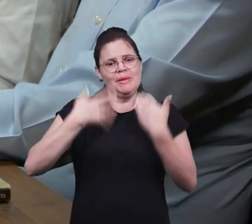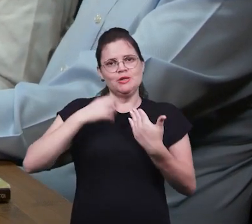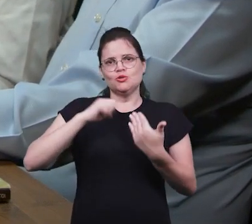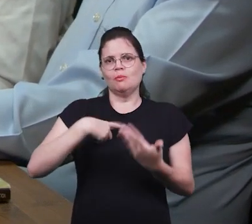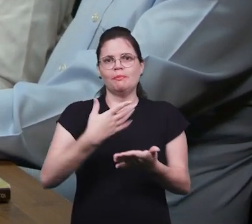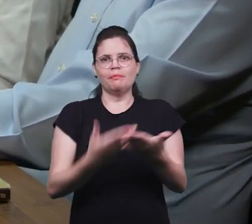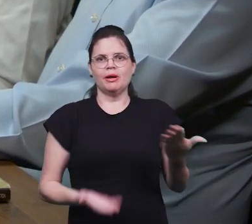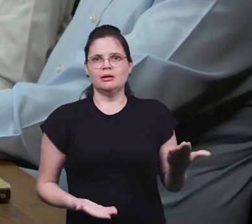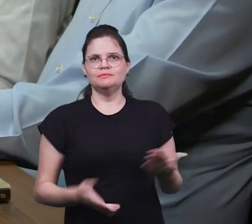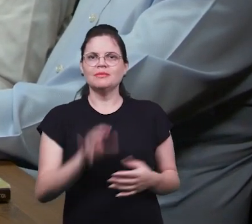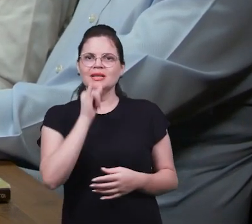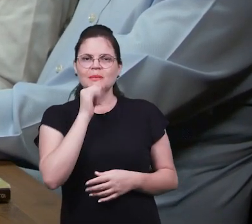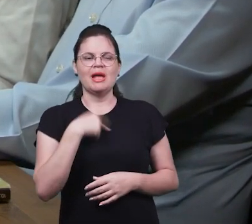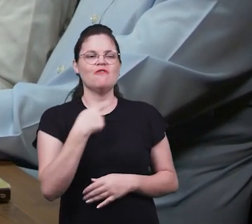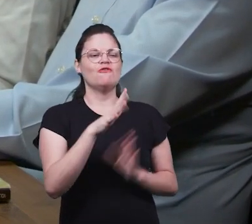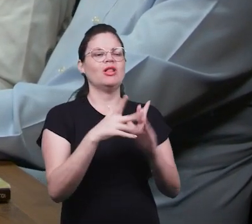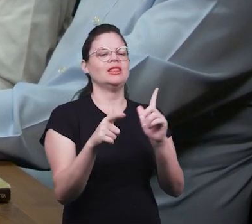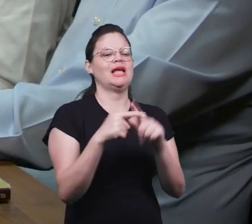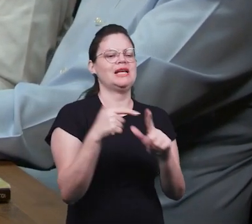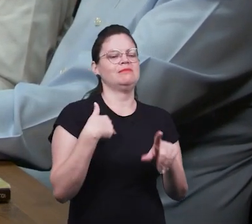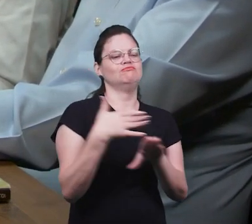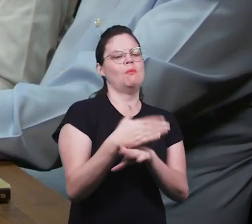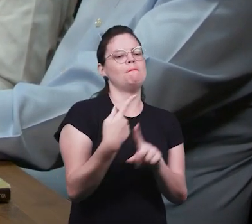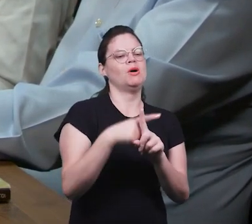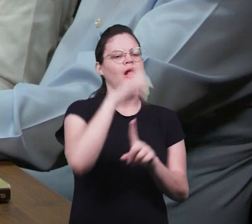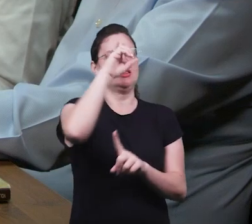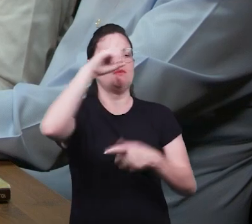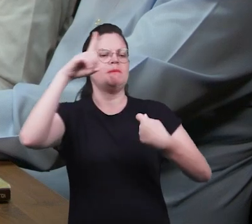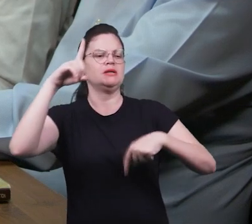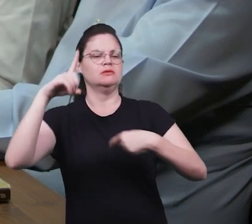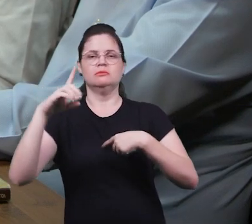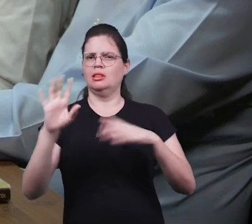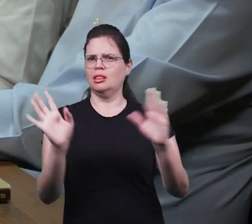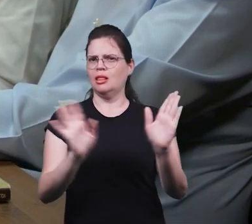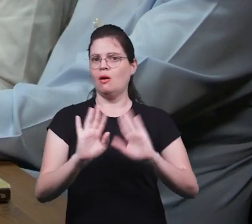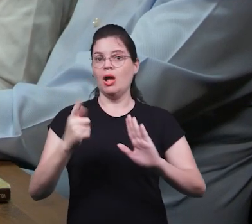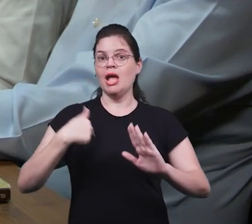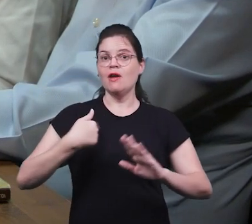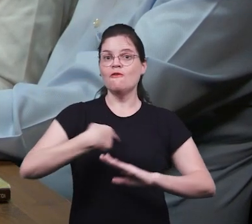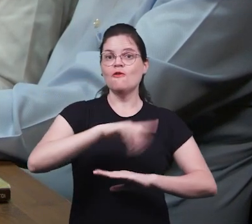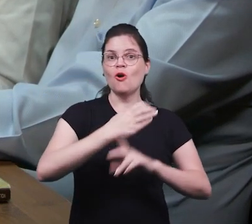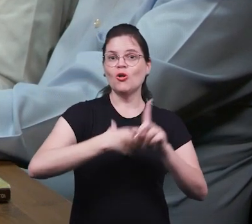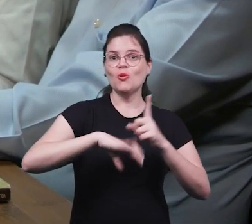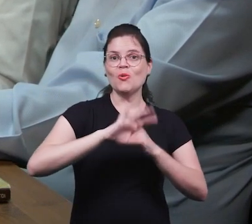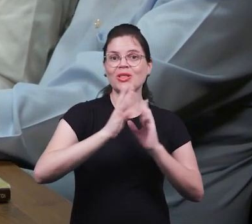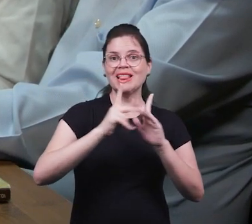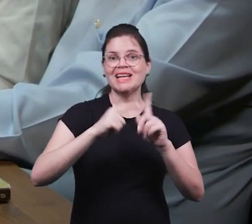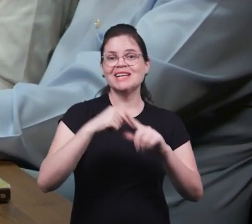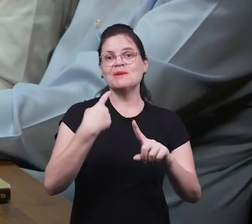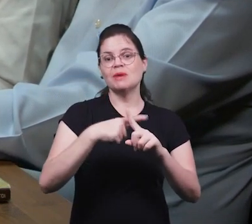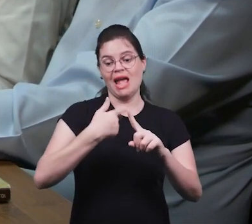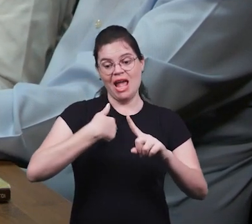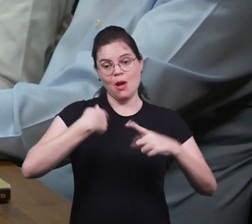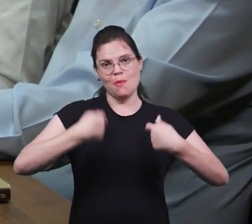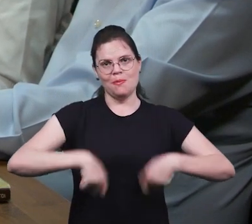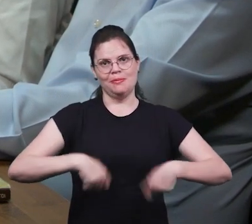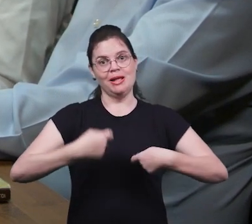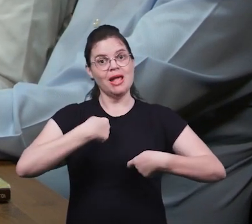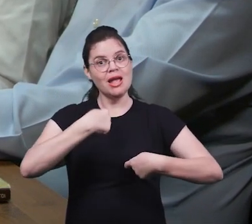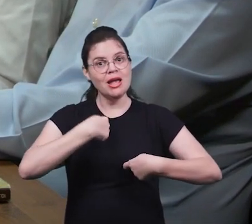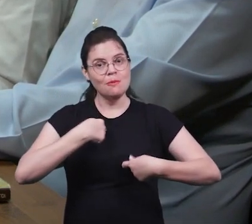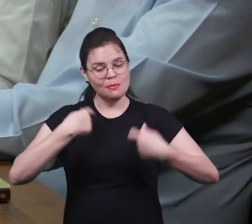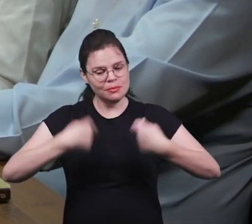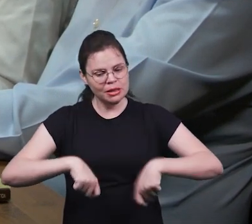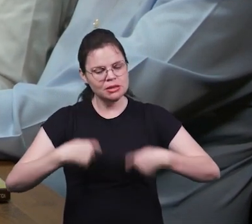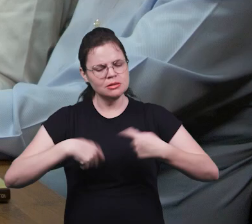Não, eu vou na igreja porque eu sou necessitado. Maravilhoso é que Deus revelou uma salvação para mim, para minha família.